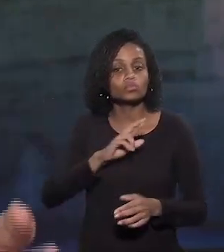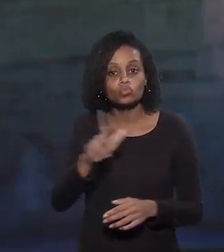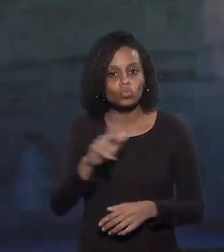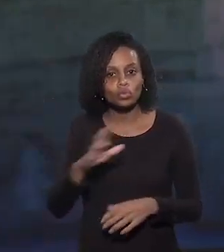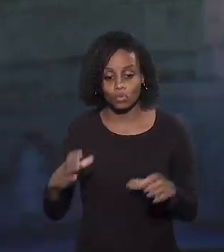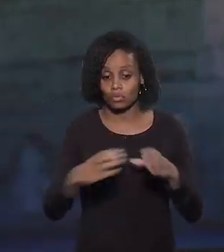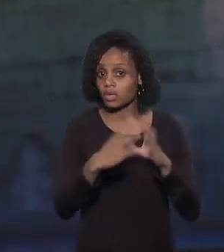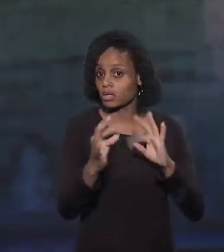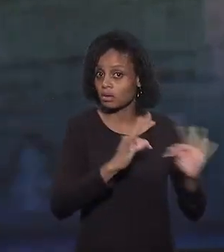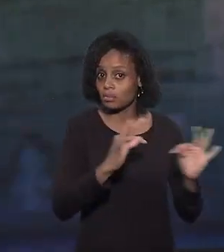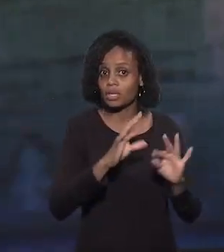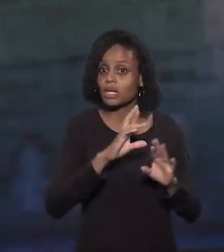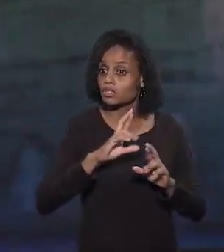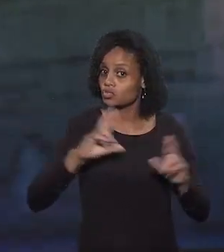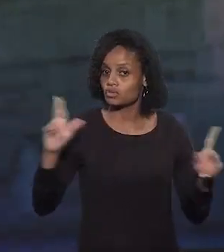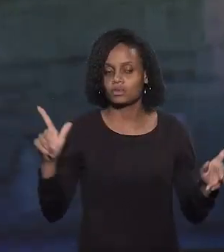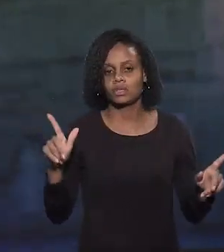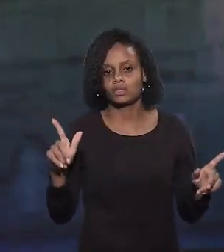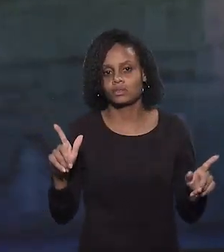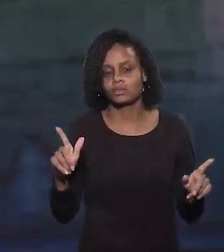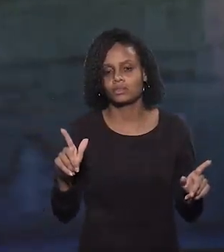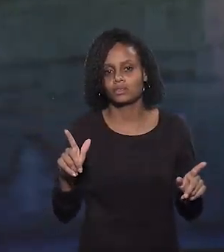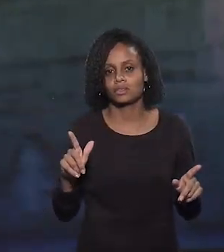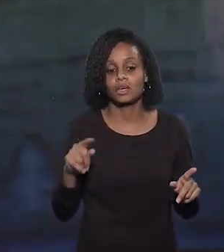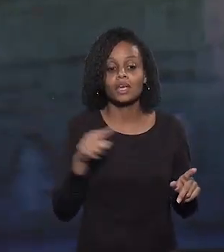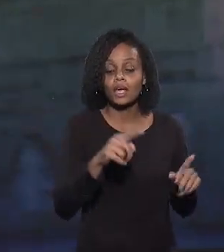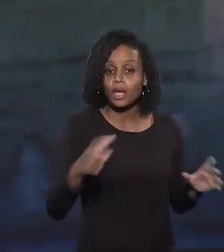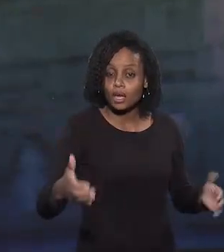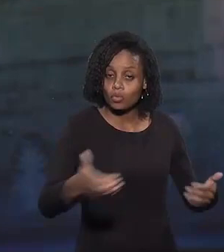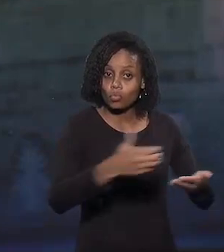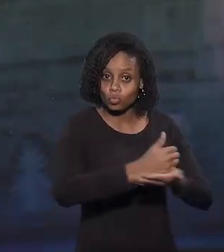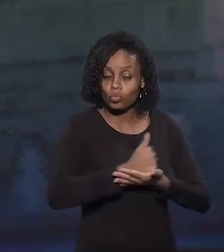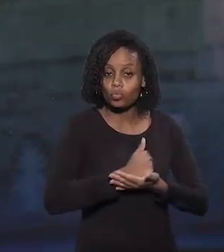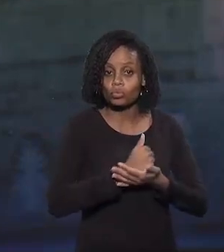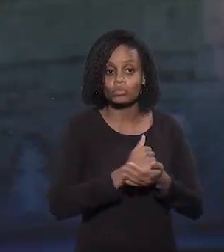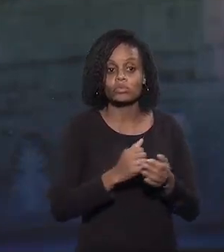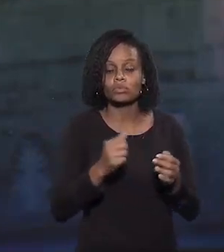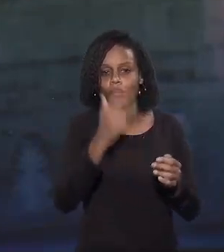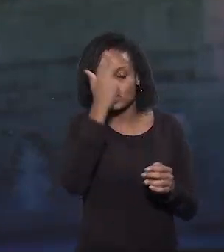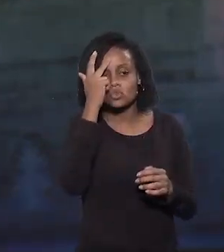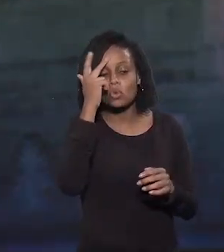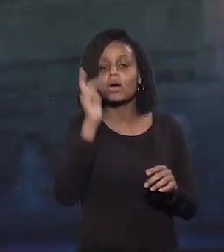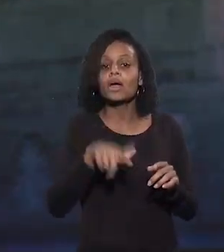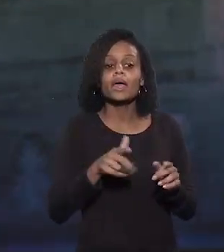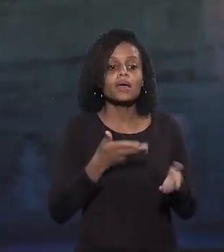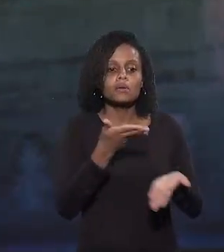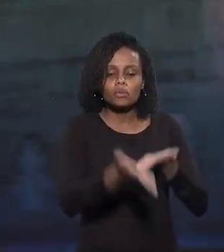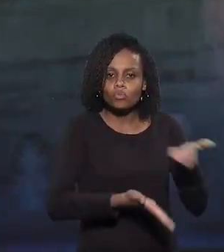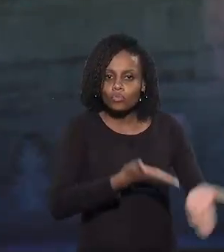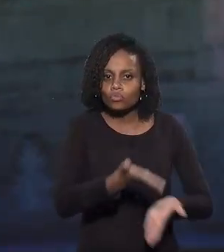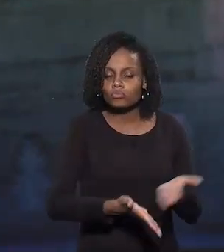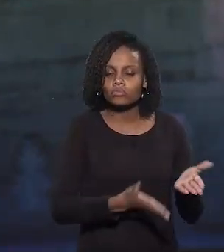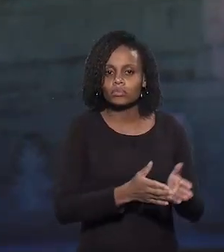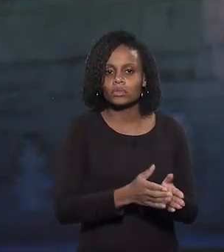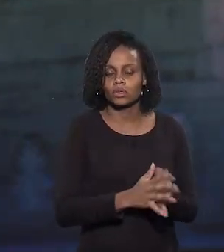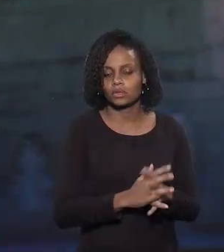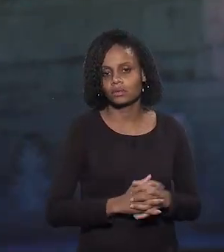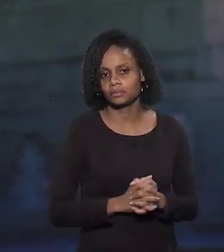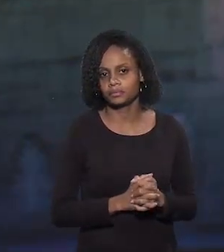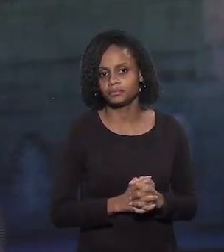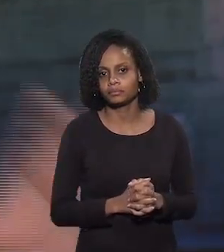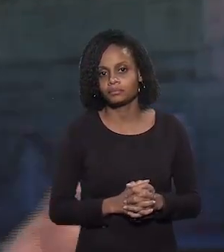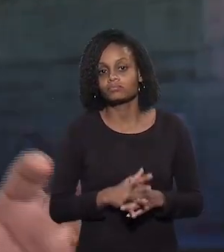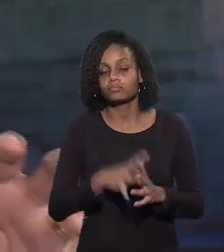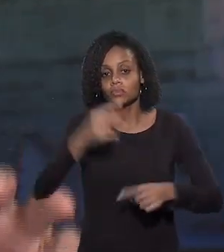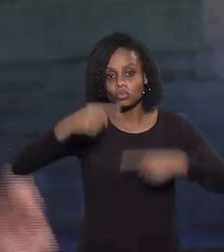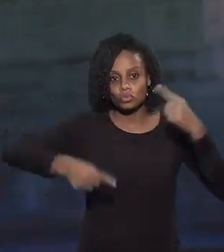comunidade terapêutica não é isso. O acolhimento não é manicômio, é justamente para dar a ele o que disse o Frei agora há pouco.